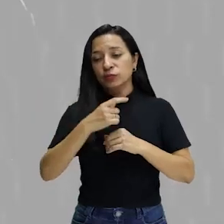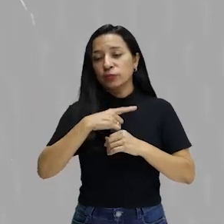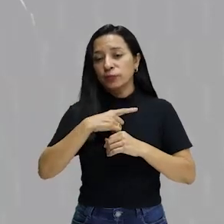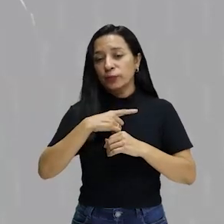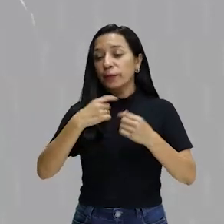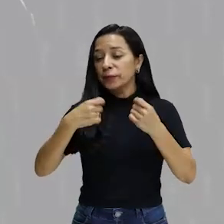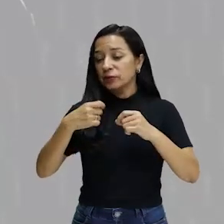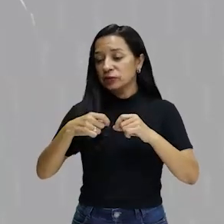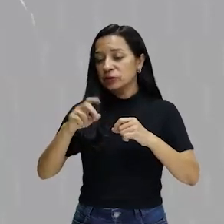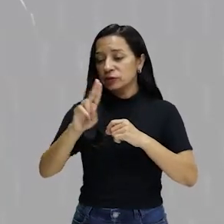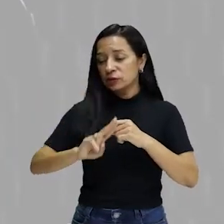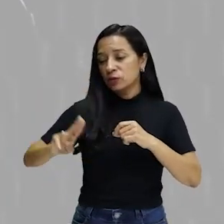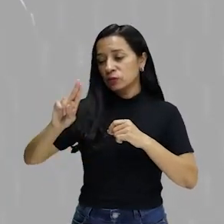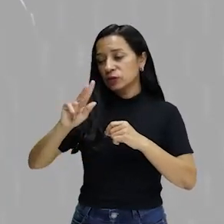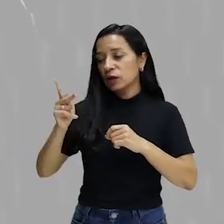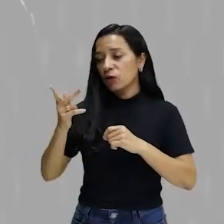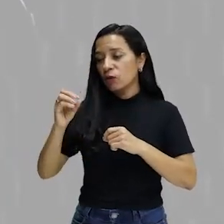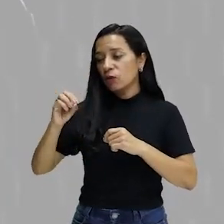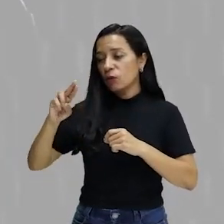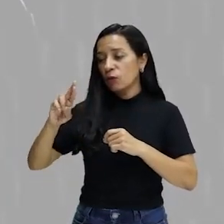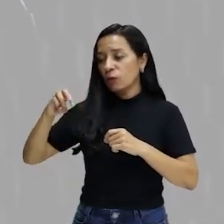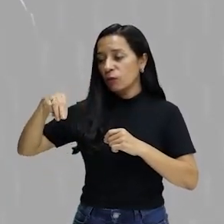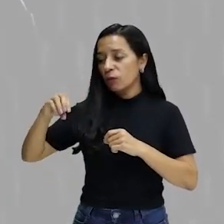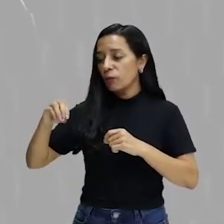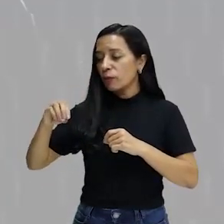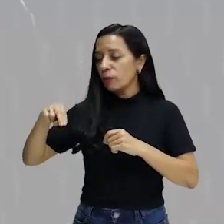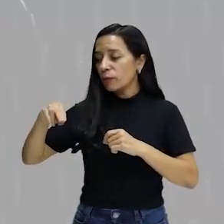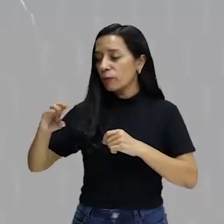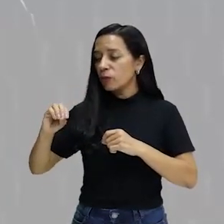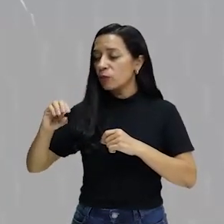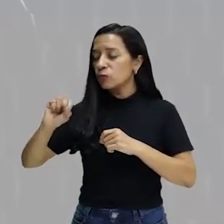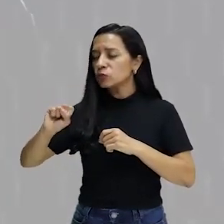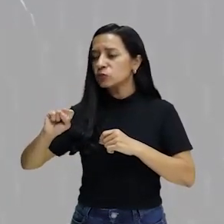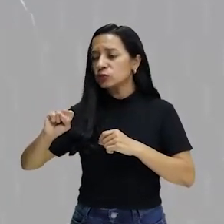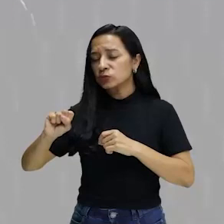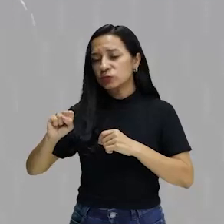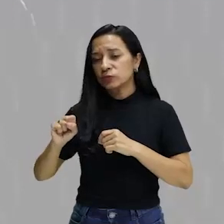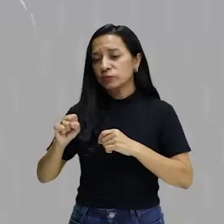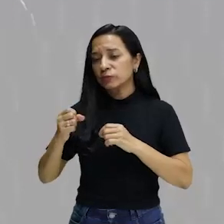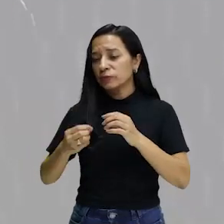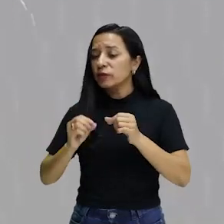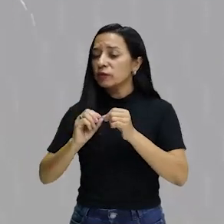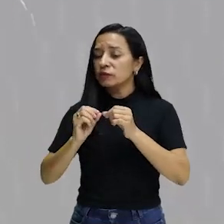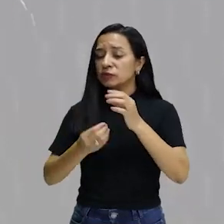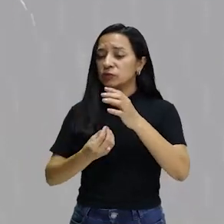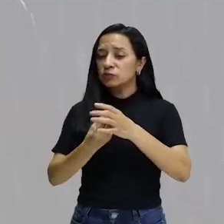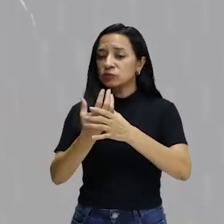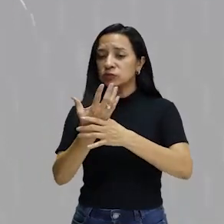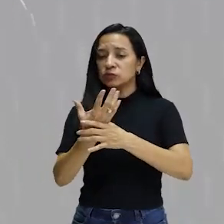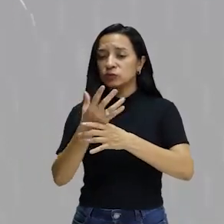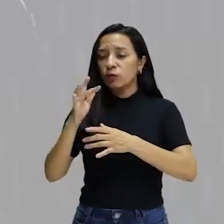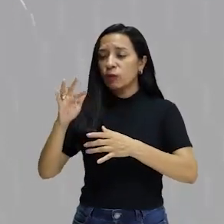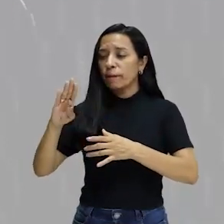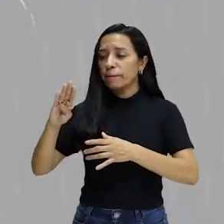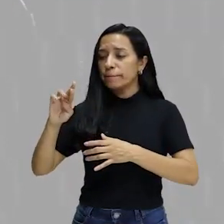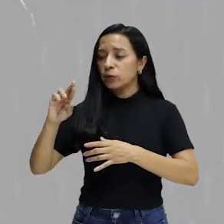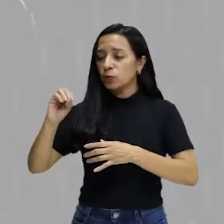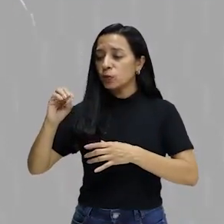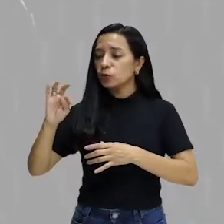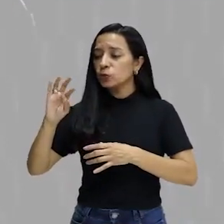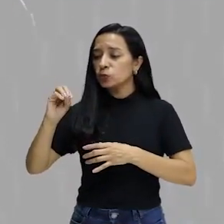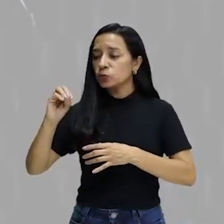você gerar esses brotos. Agora, qual seria o hormônio para poder ele gerar esses brotos? A gente vai ver